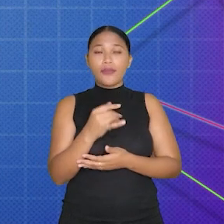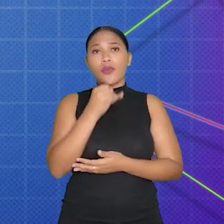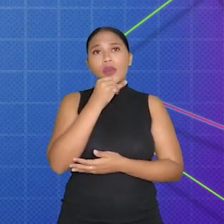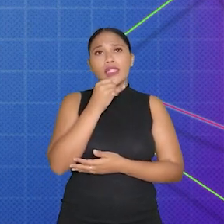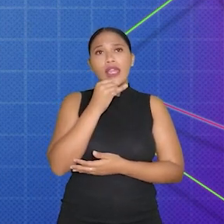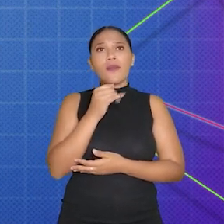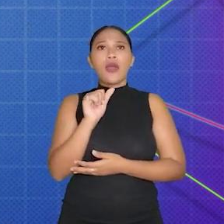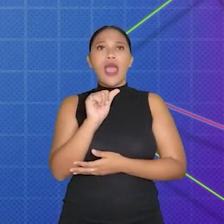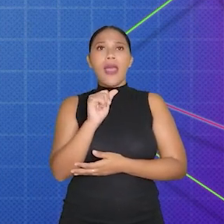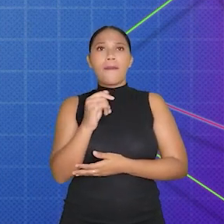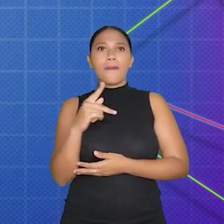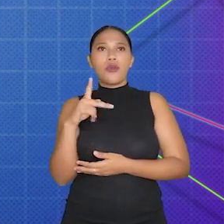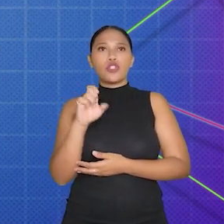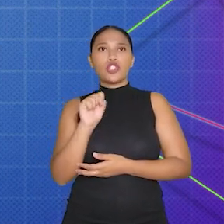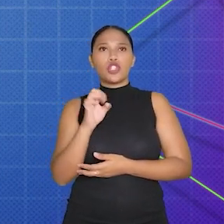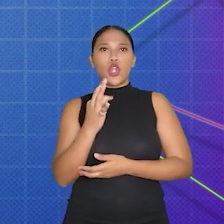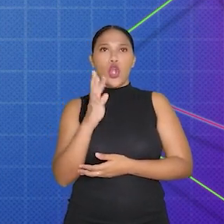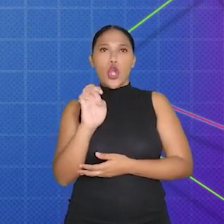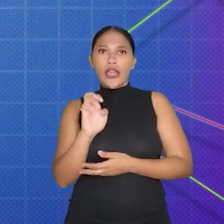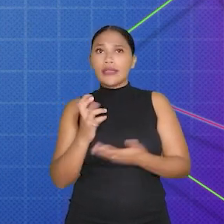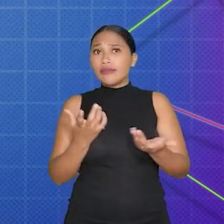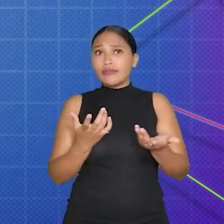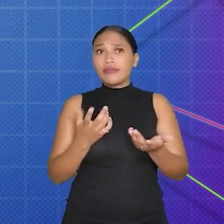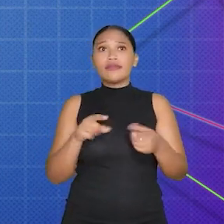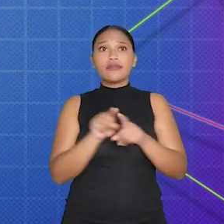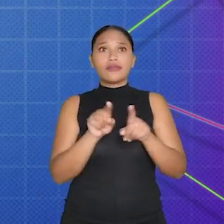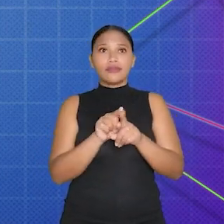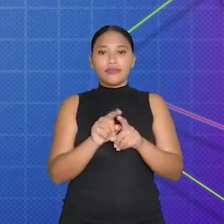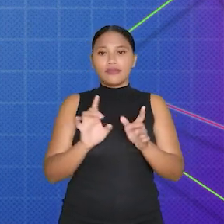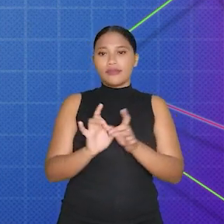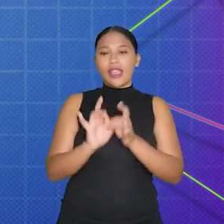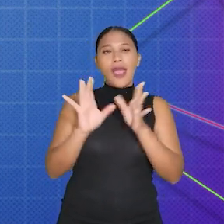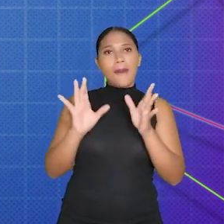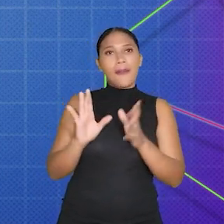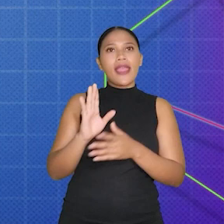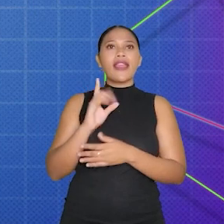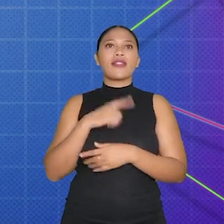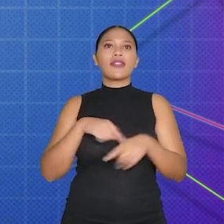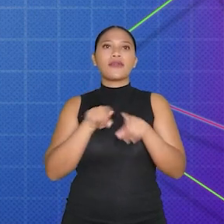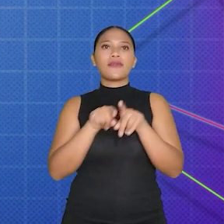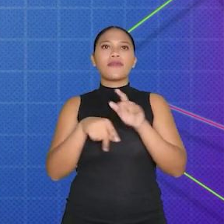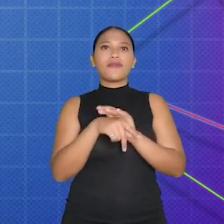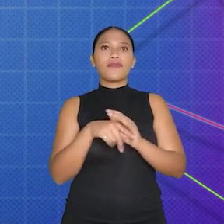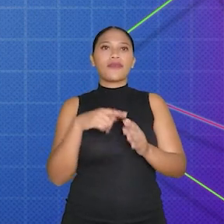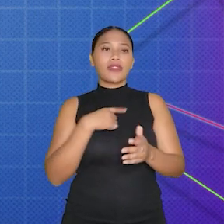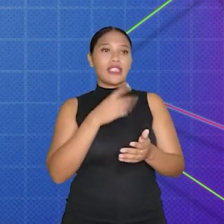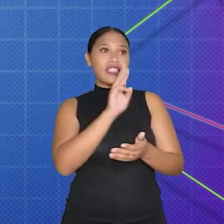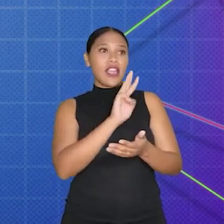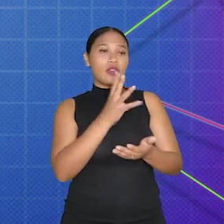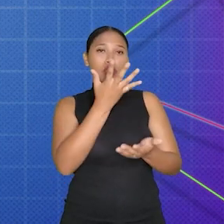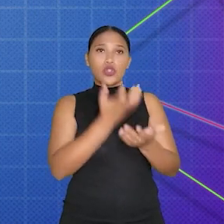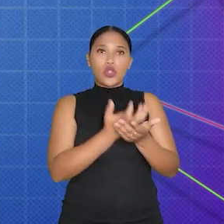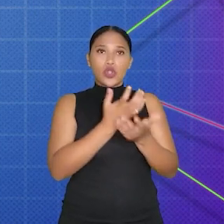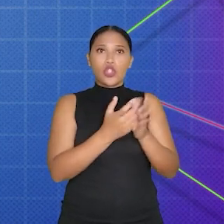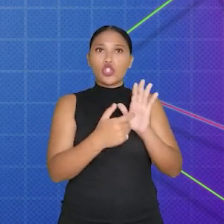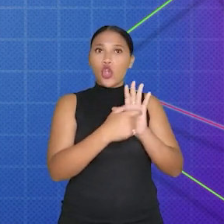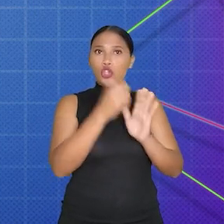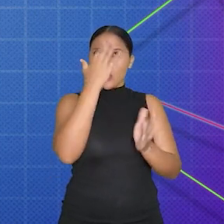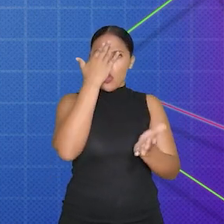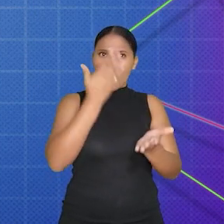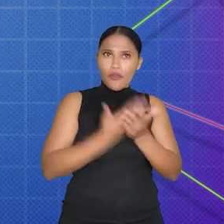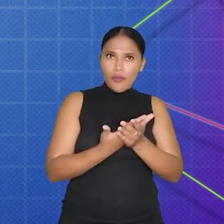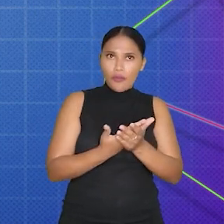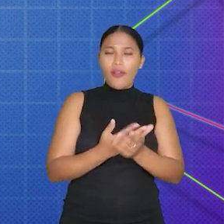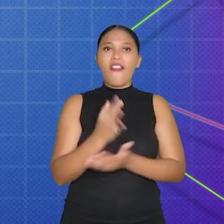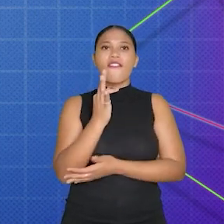lojas de aplicativos como a Apple Store e Google Play, repositórios de software de código aberto como o GitHub e sites de downloads de